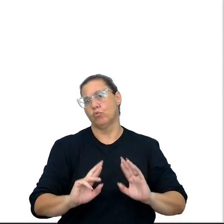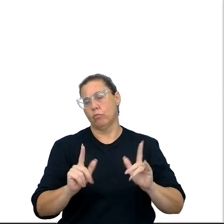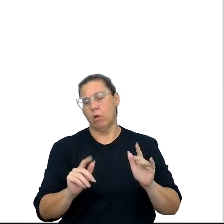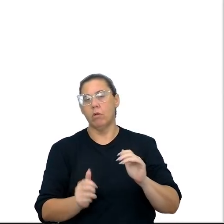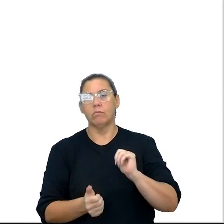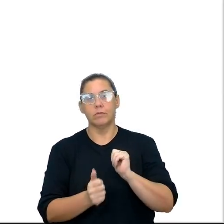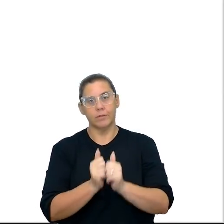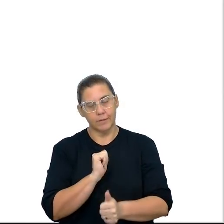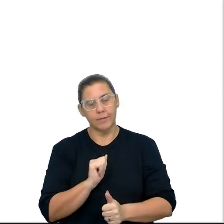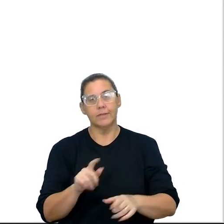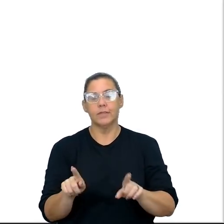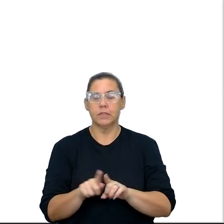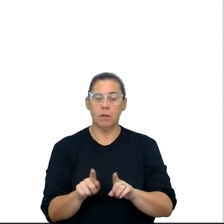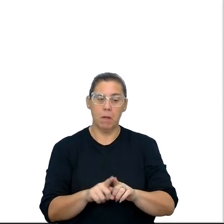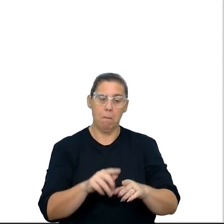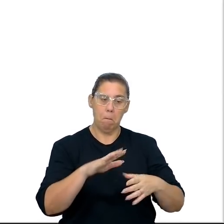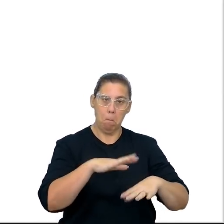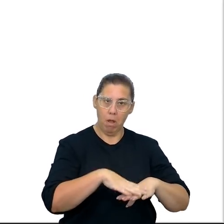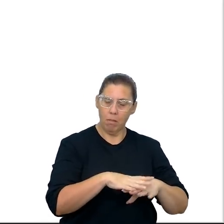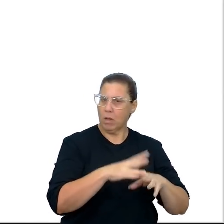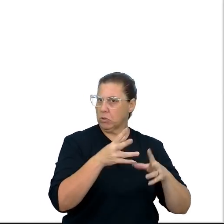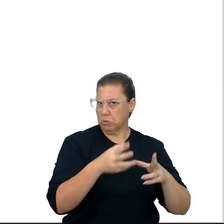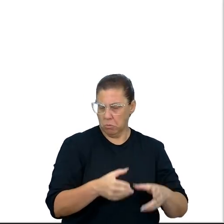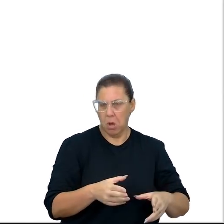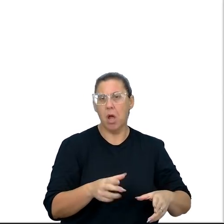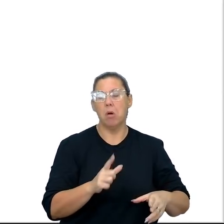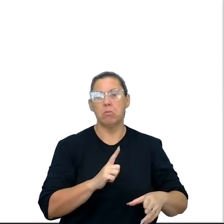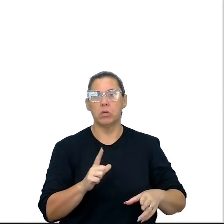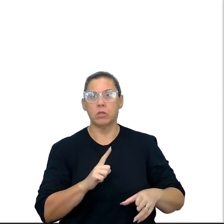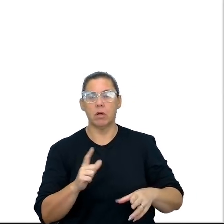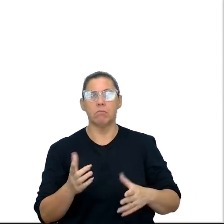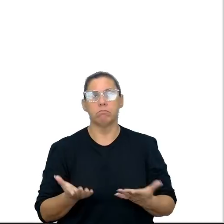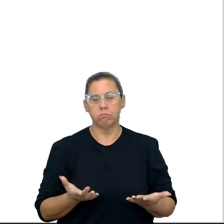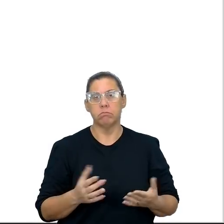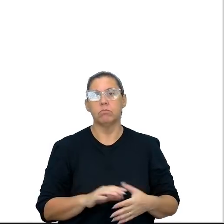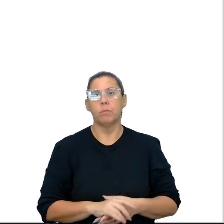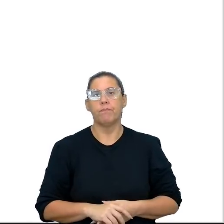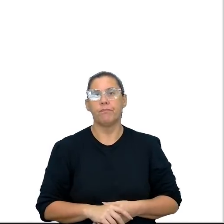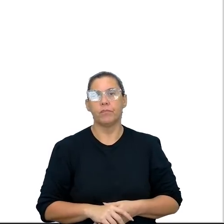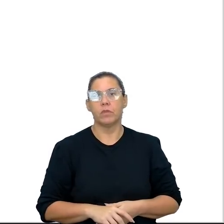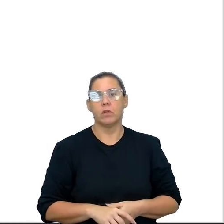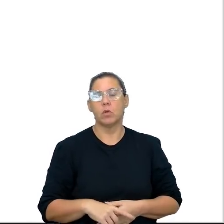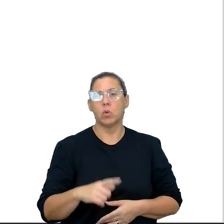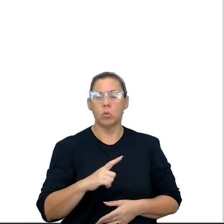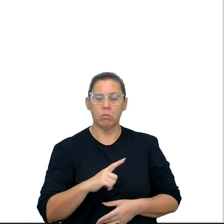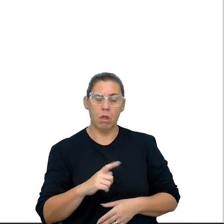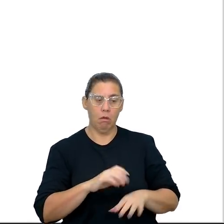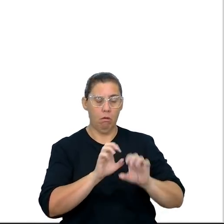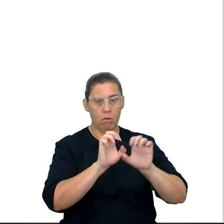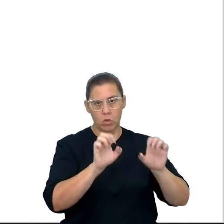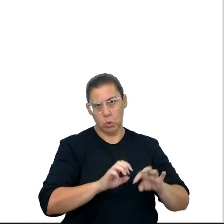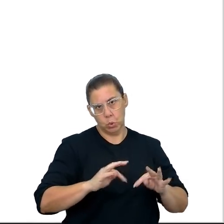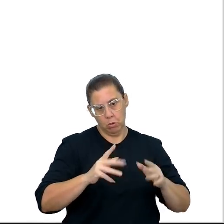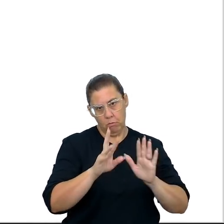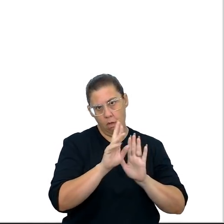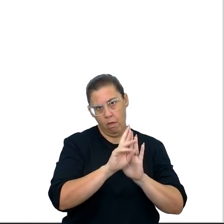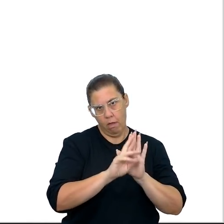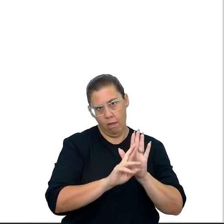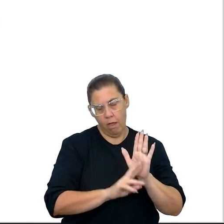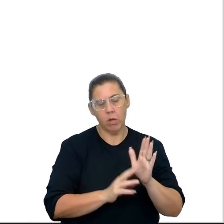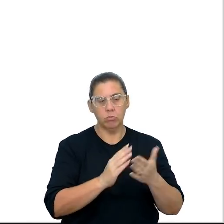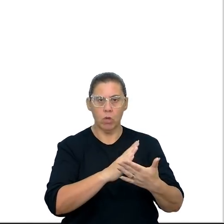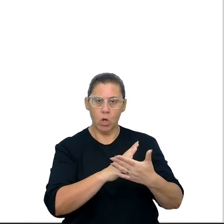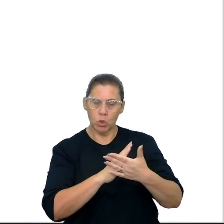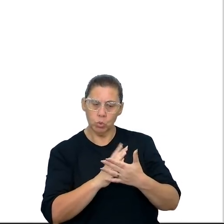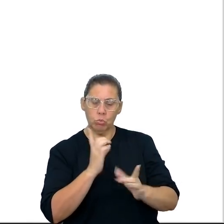assim também é na matemática, né? Então, ela está ela tem as estruturas, né, de regras que nos